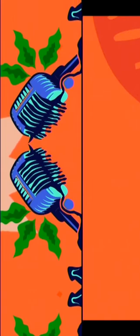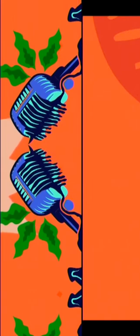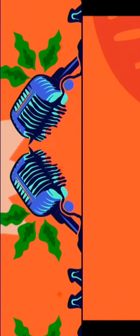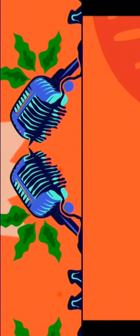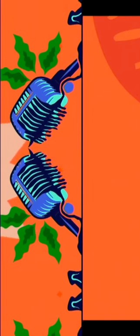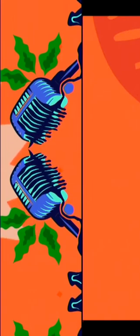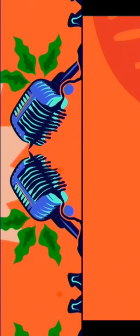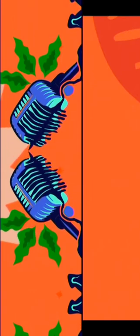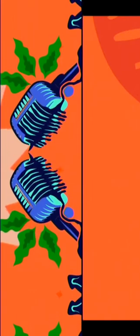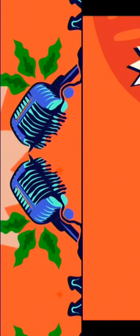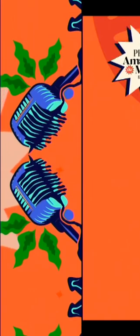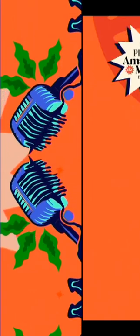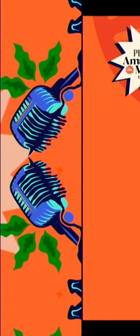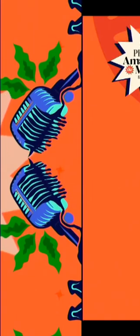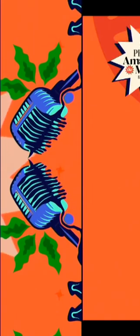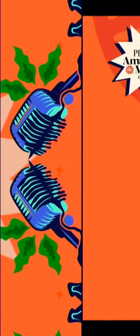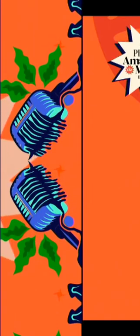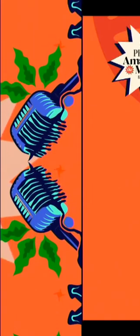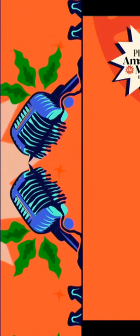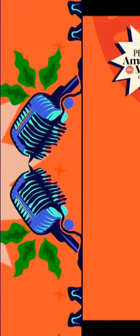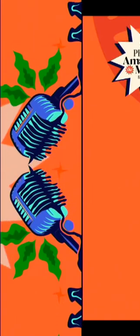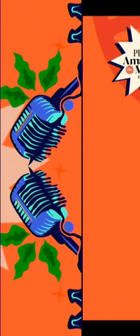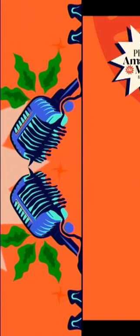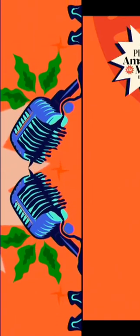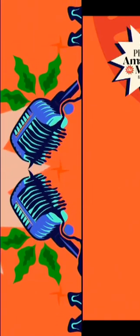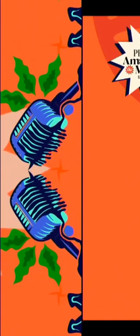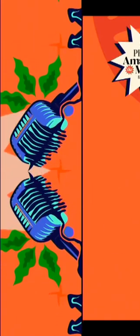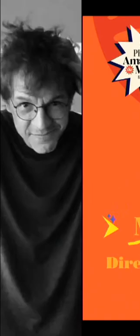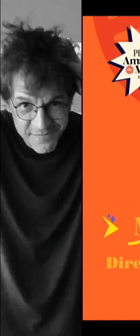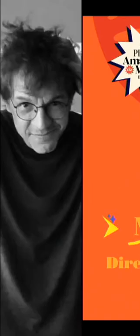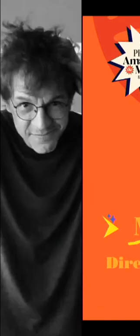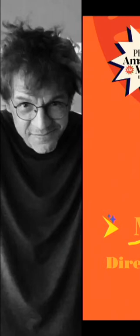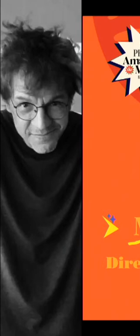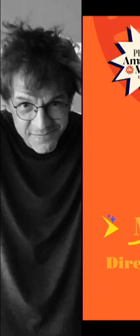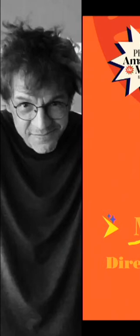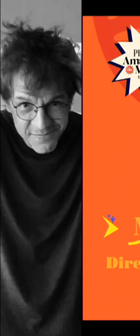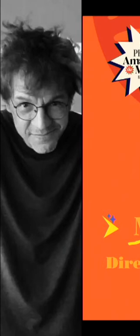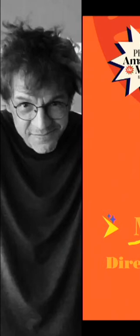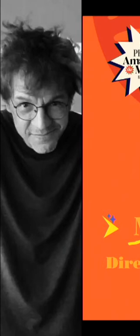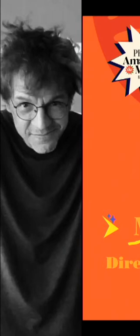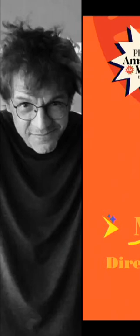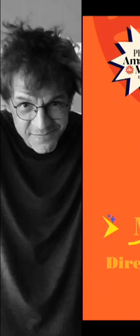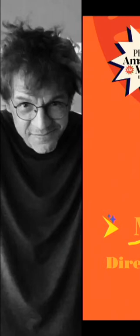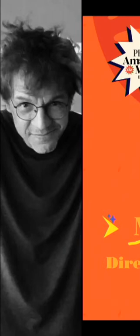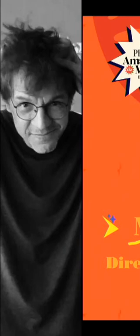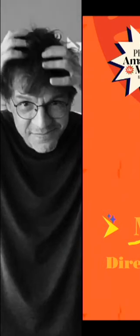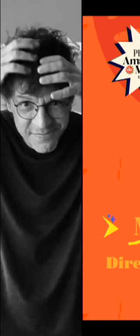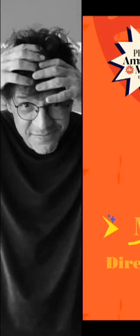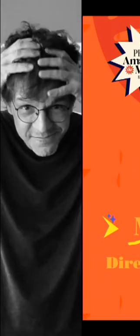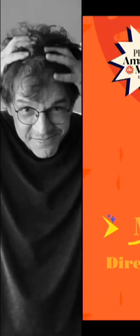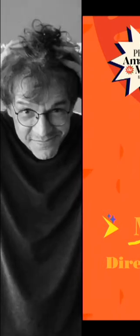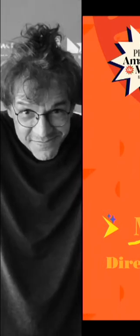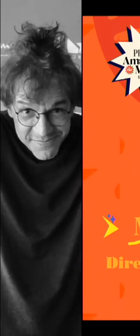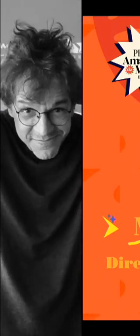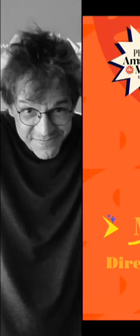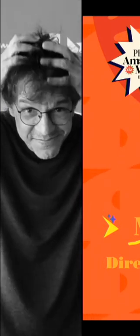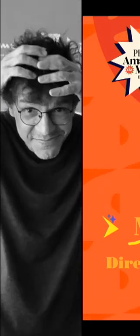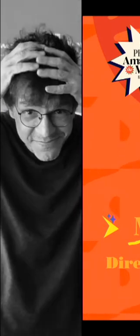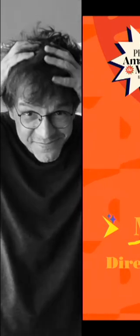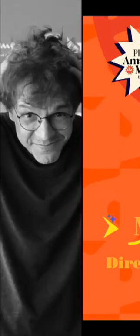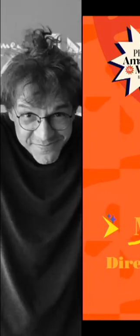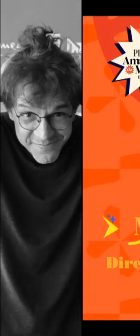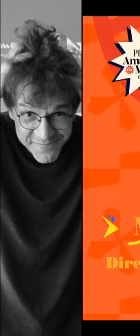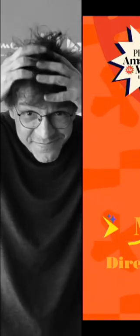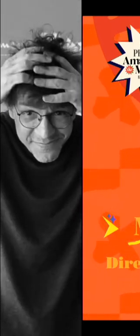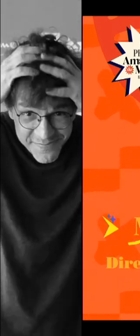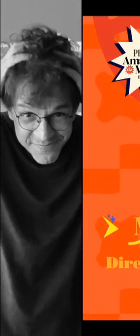estão contribuindo para a cena musical da região. O time foi liderado por Marcos Preto, jornalista, curador, produtor